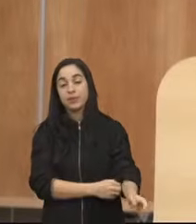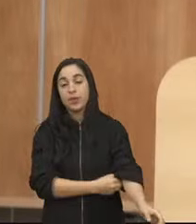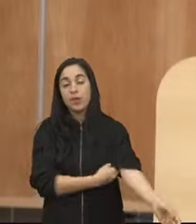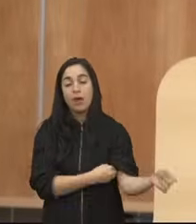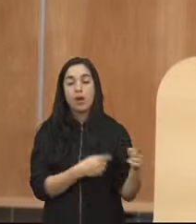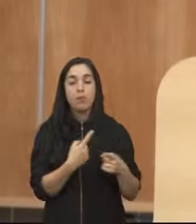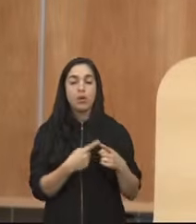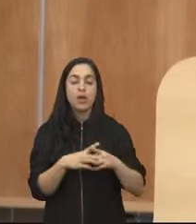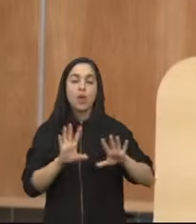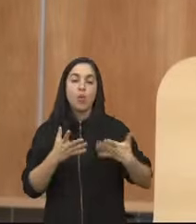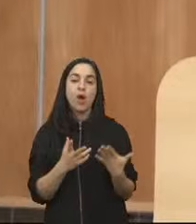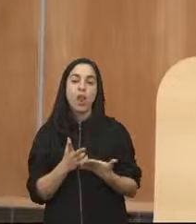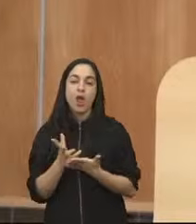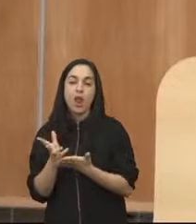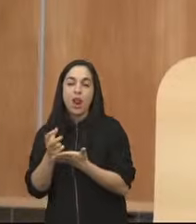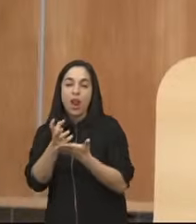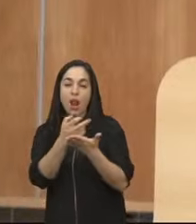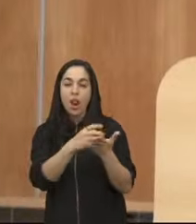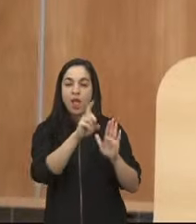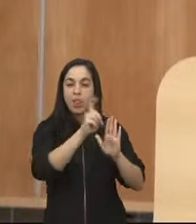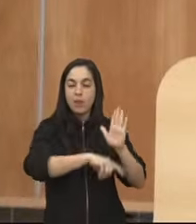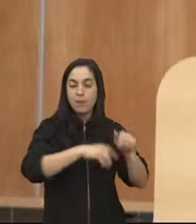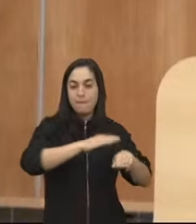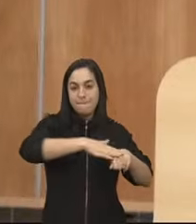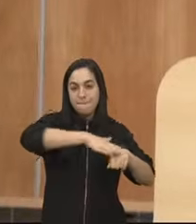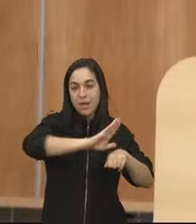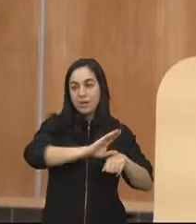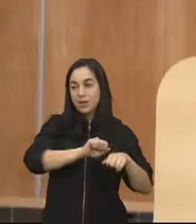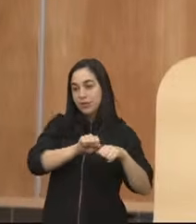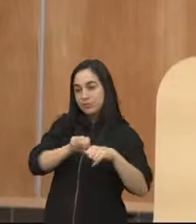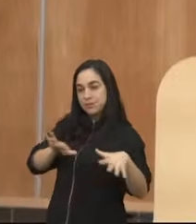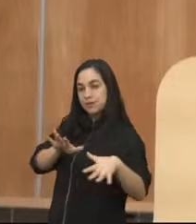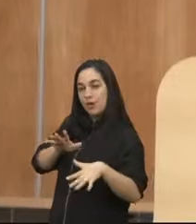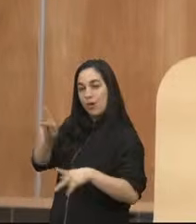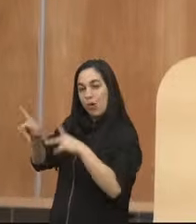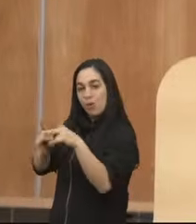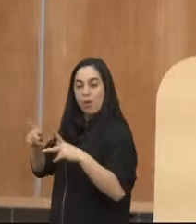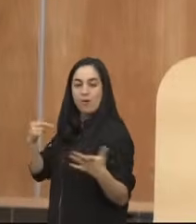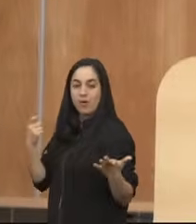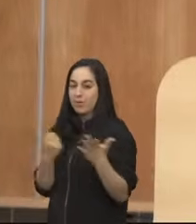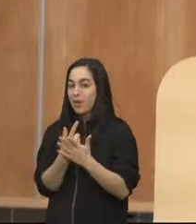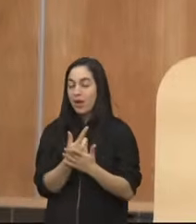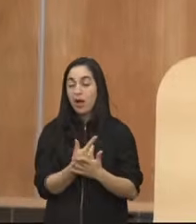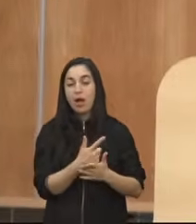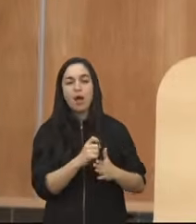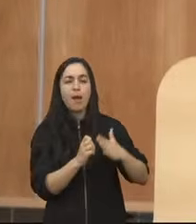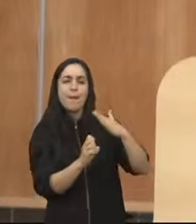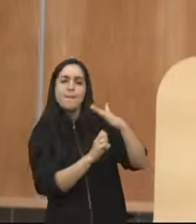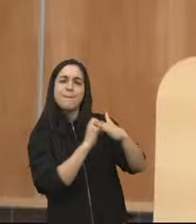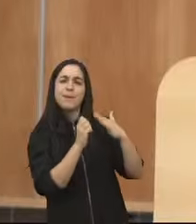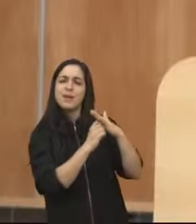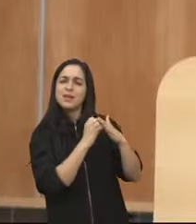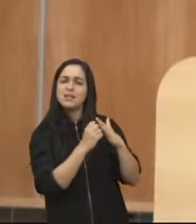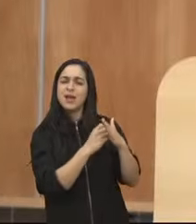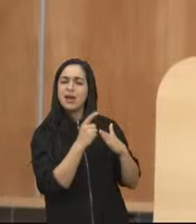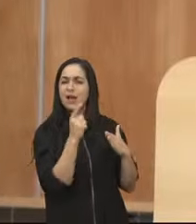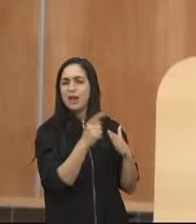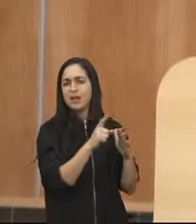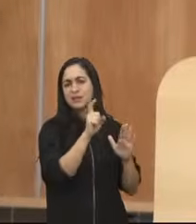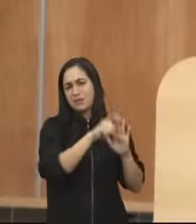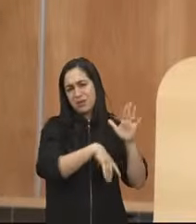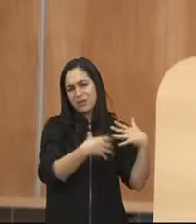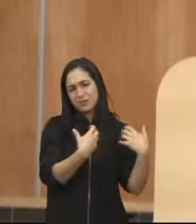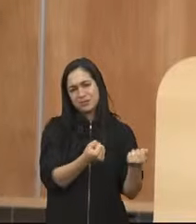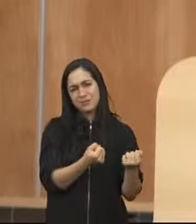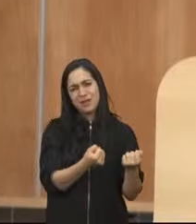um tributo, ele é imediatamente repassado para a população. Qual empresário que vai absorver esse custo, você